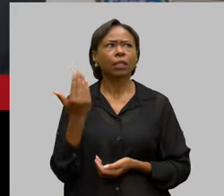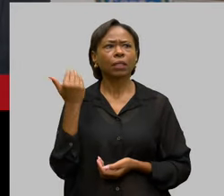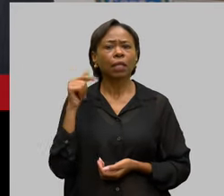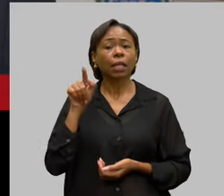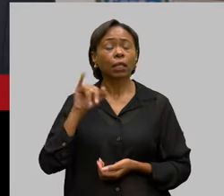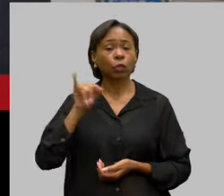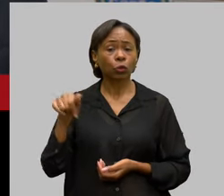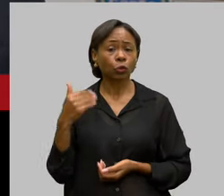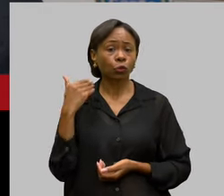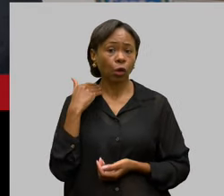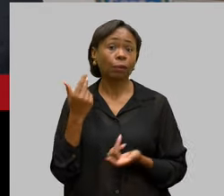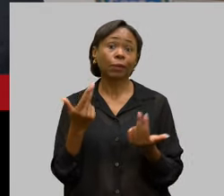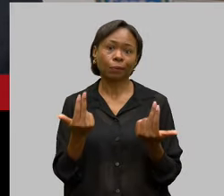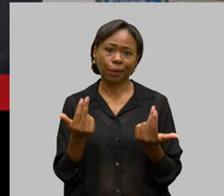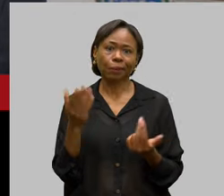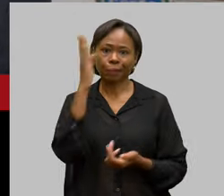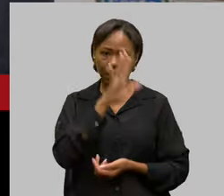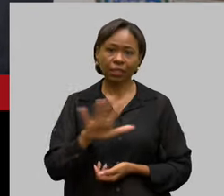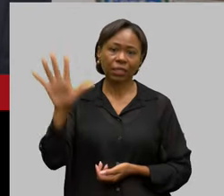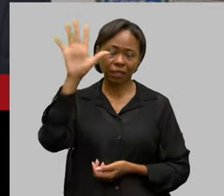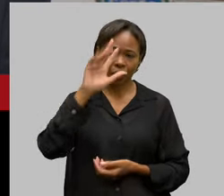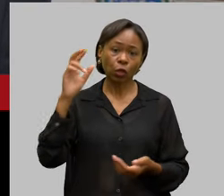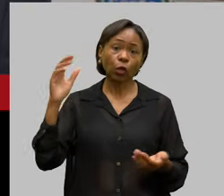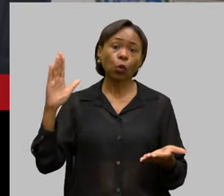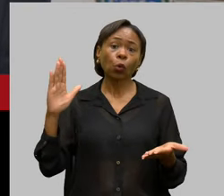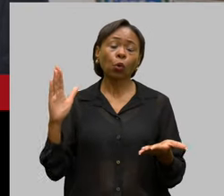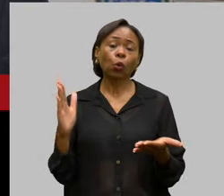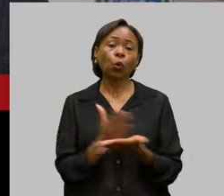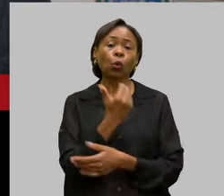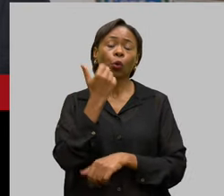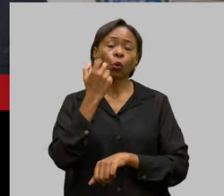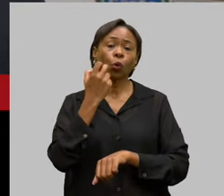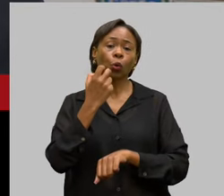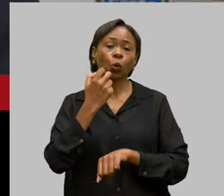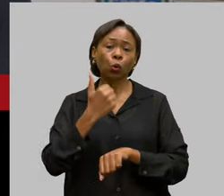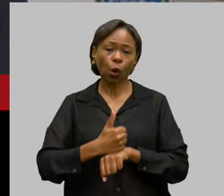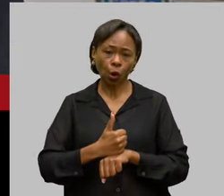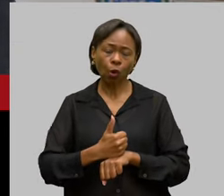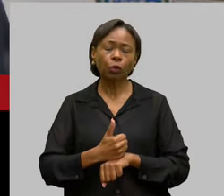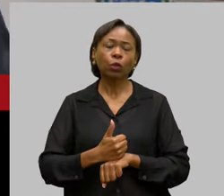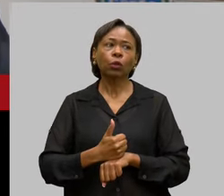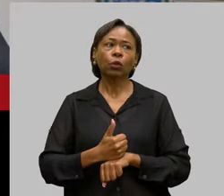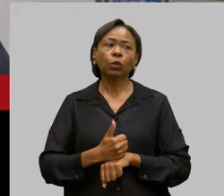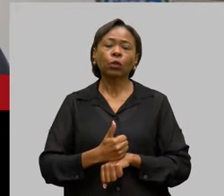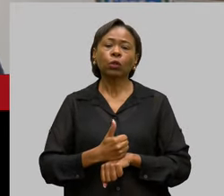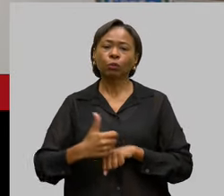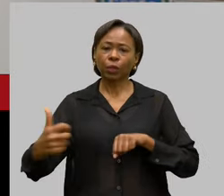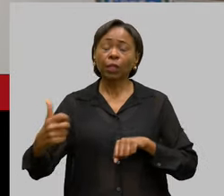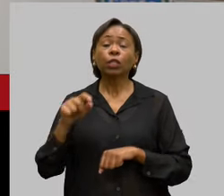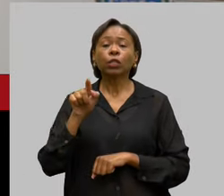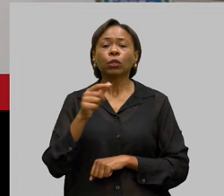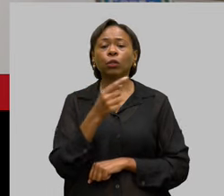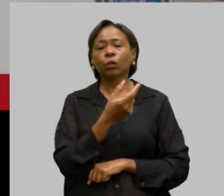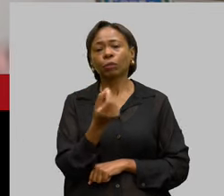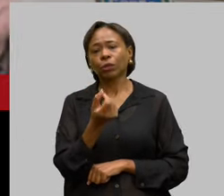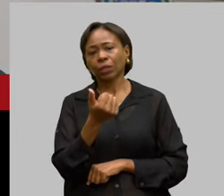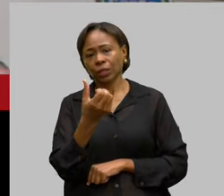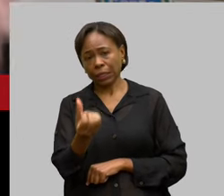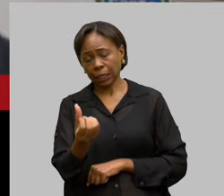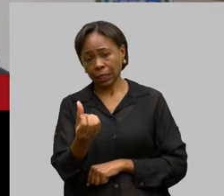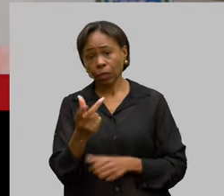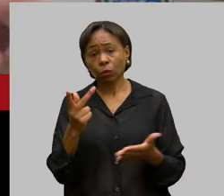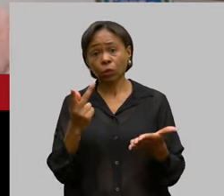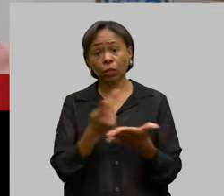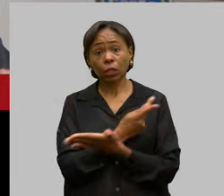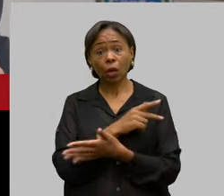como em todo Brasil após o golpe de 2016 nós tivemos uma mobilização muito grande contra a reforma